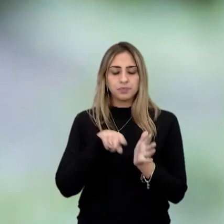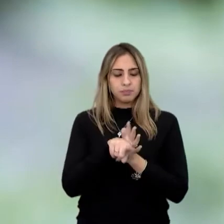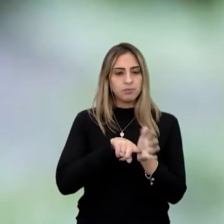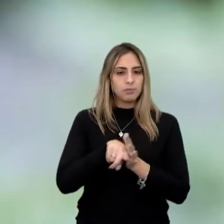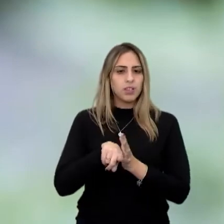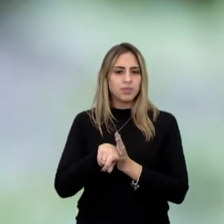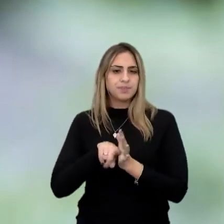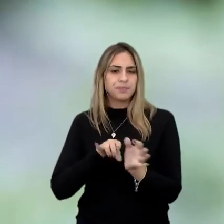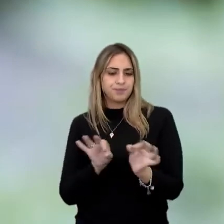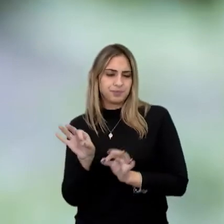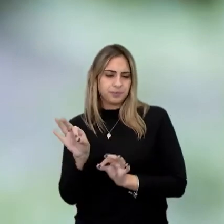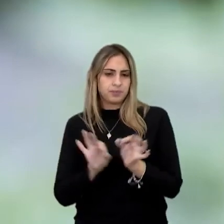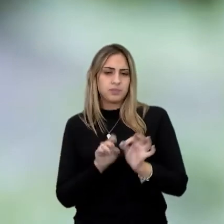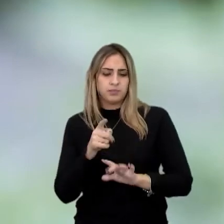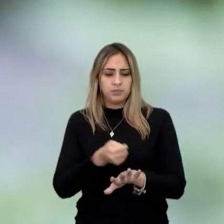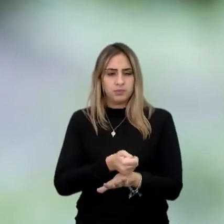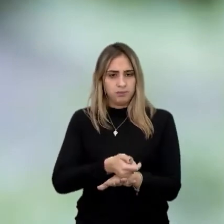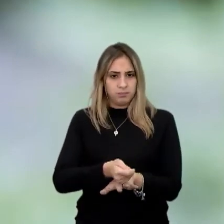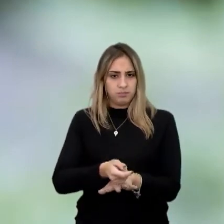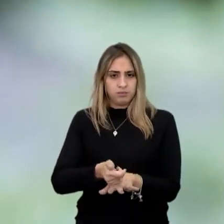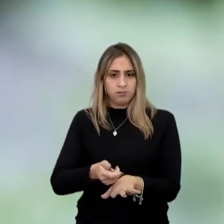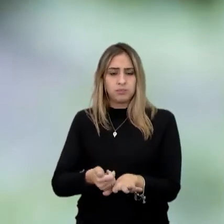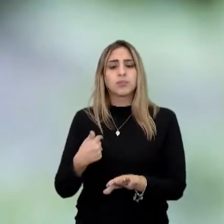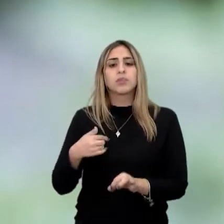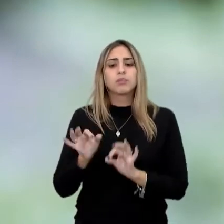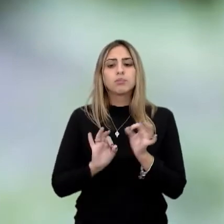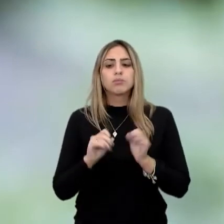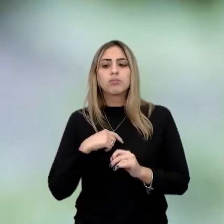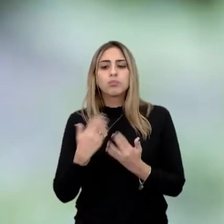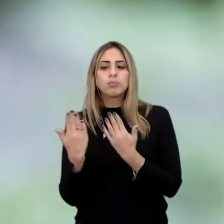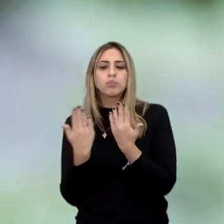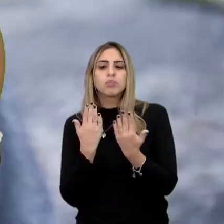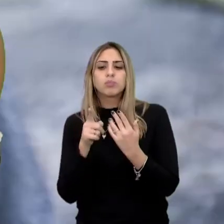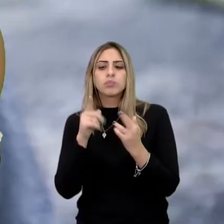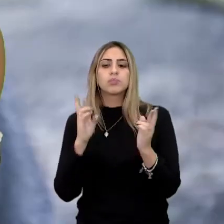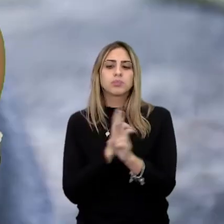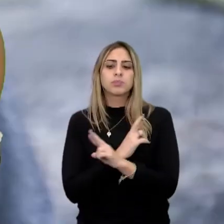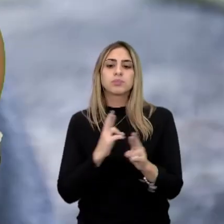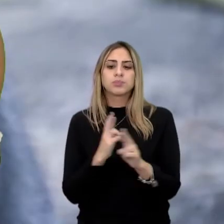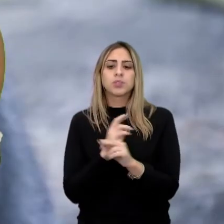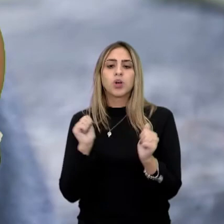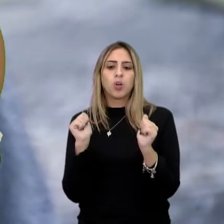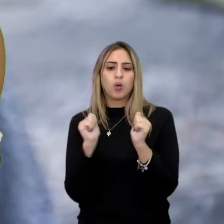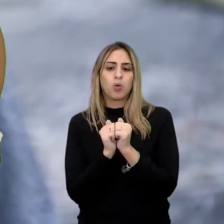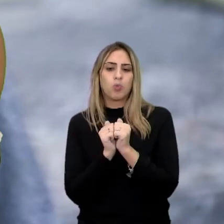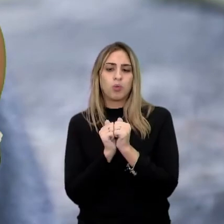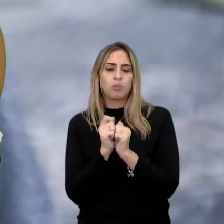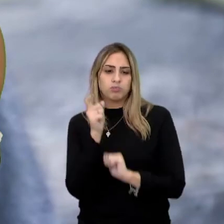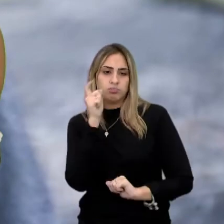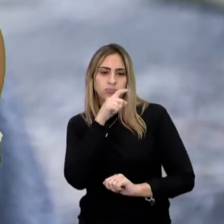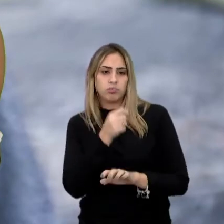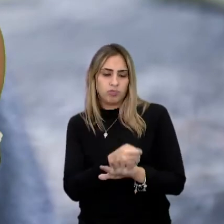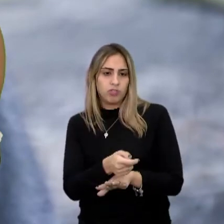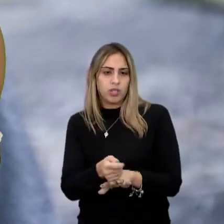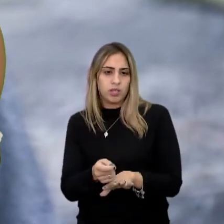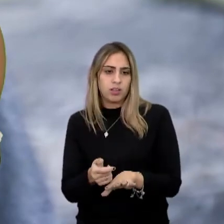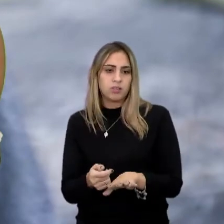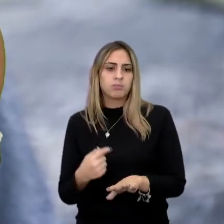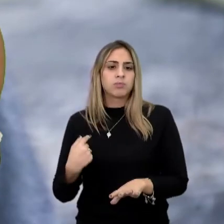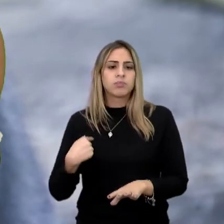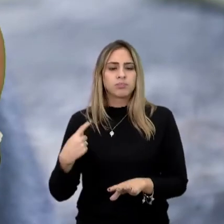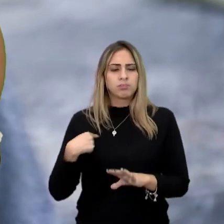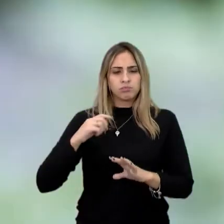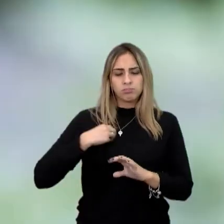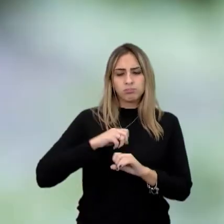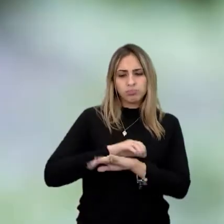viraliza uma fake news, por exemplo, eu estou corroborando com essa relação com a fake news. E se eu também compartilho um meme,